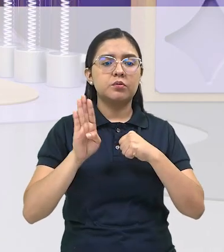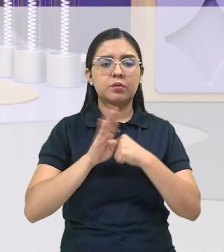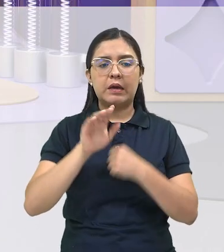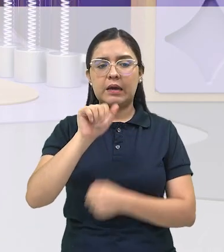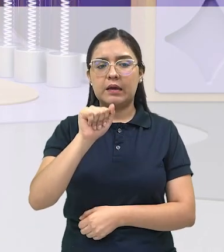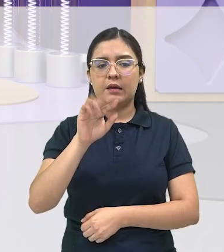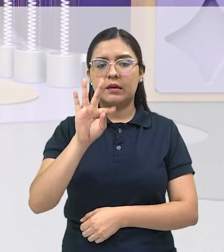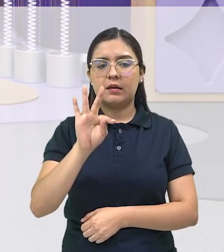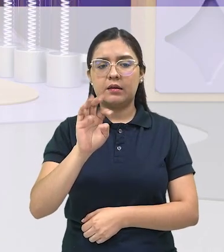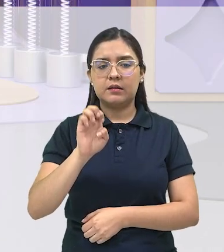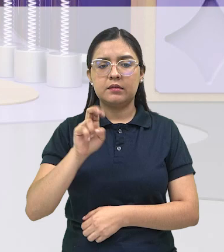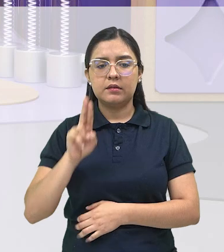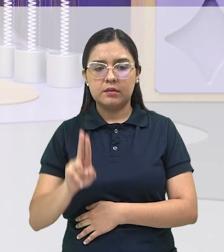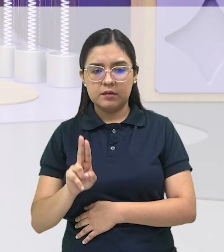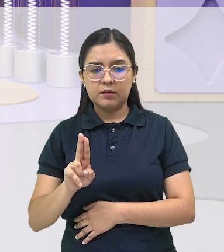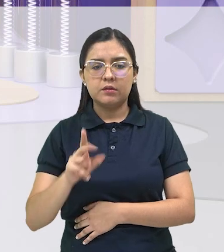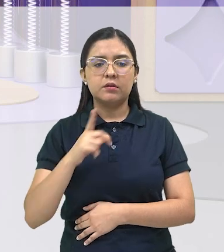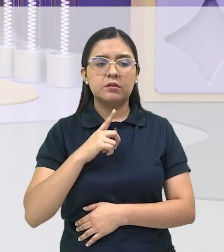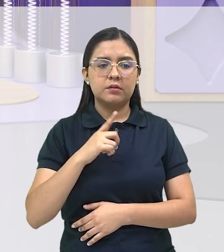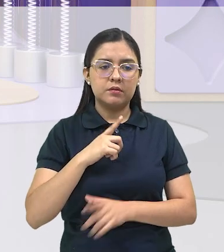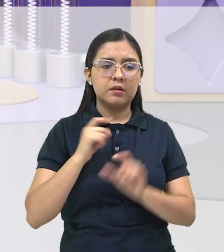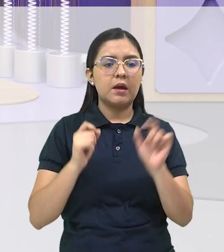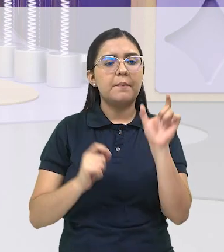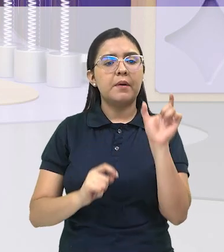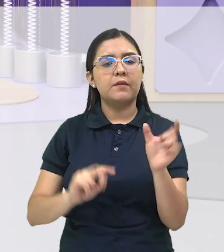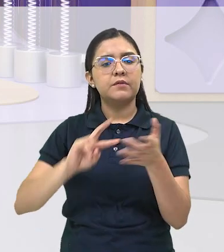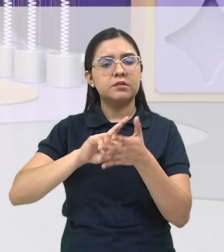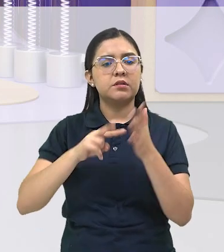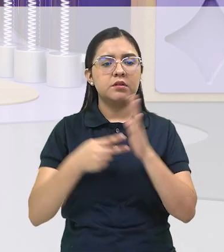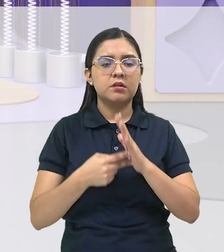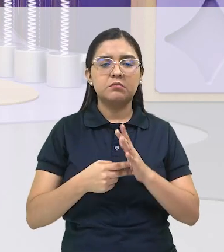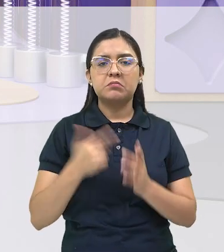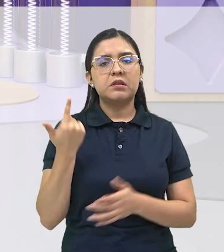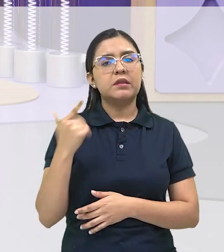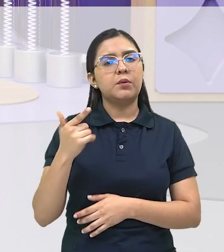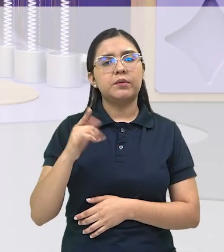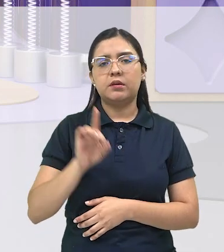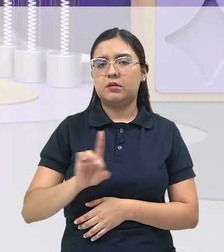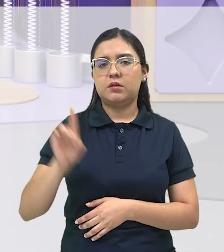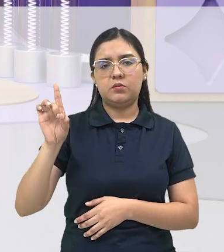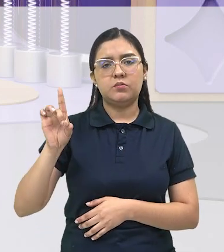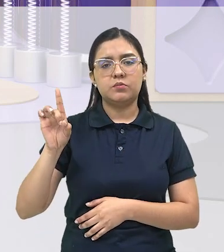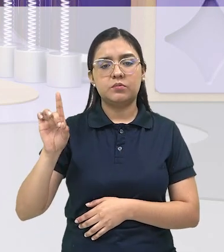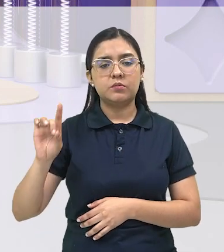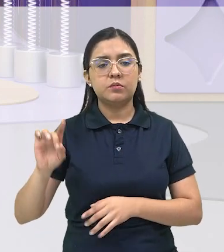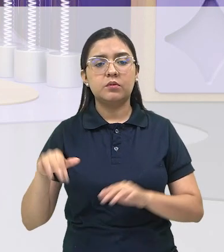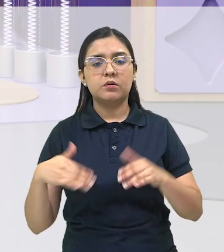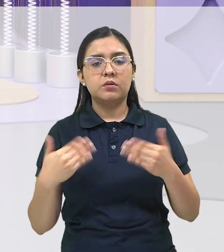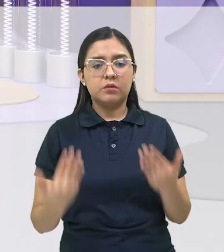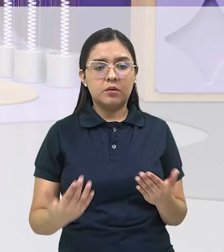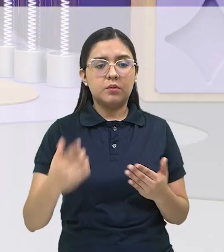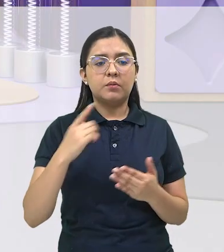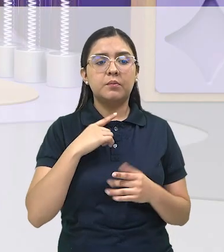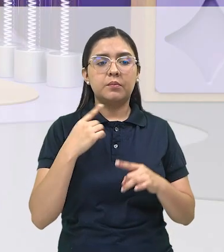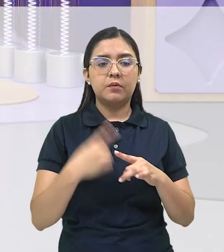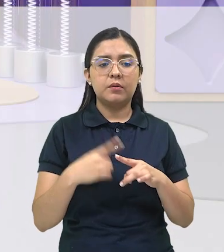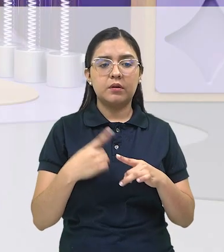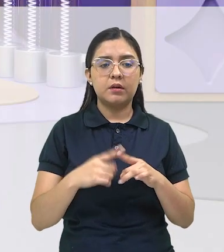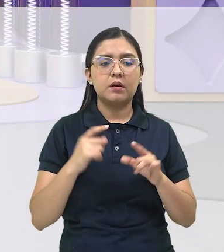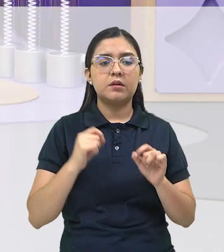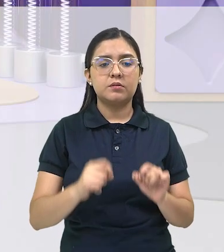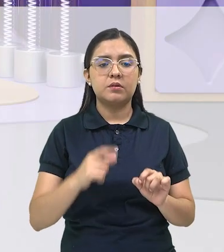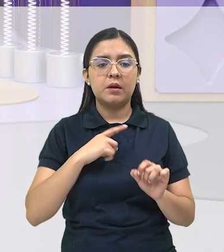substantivo ateu, que, etimologicamente, significa sem Deus, já que sua